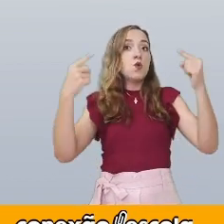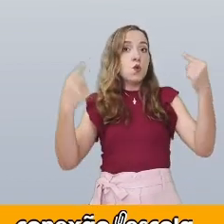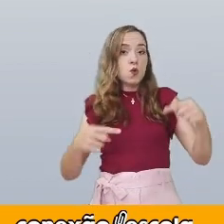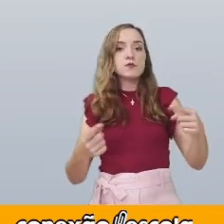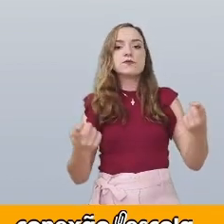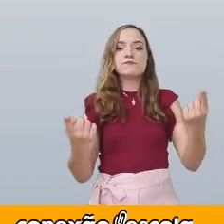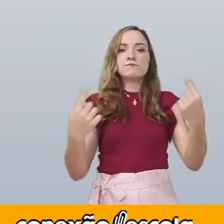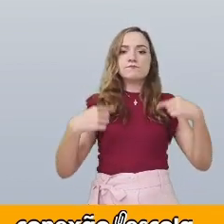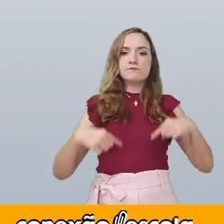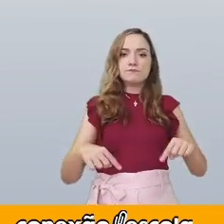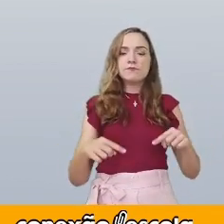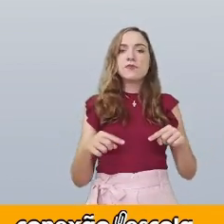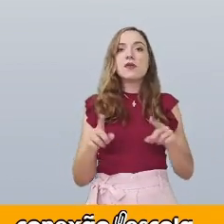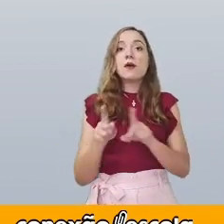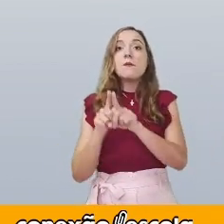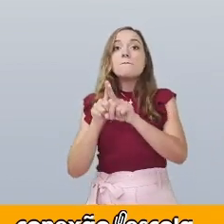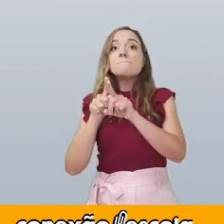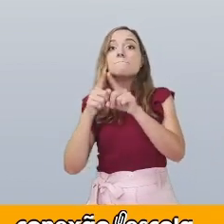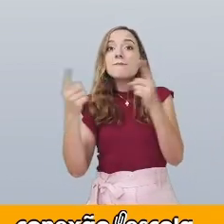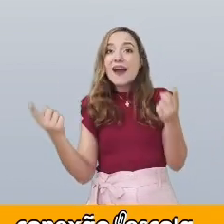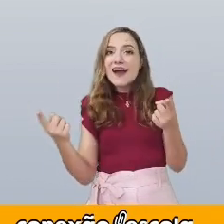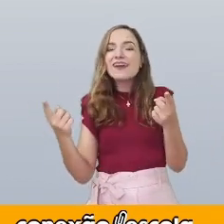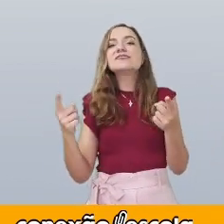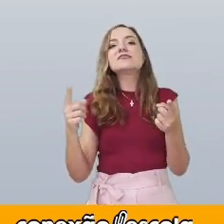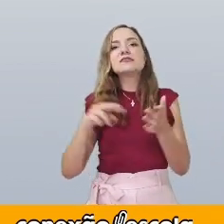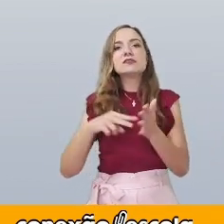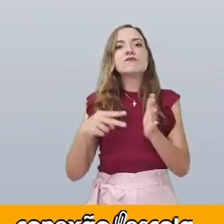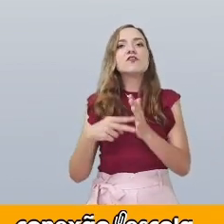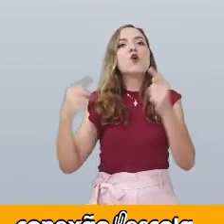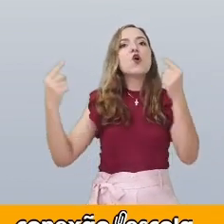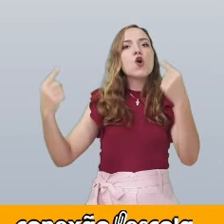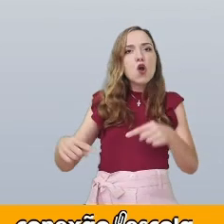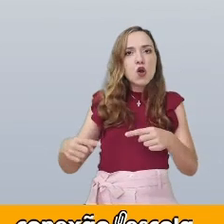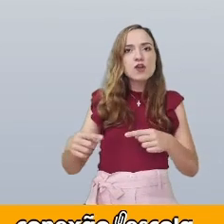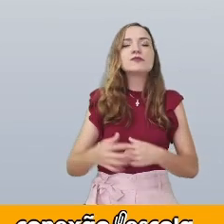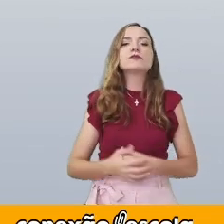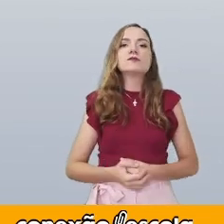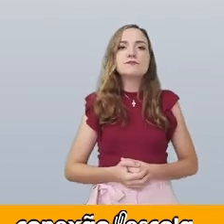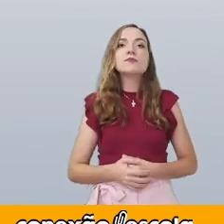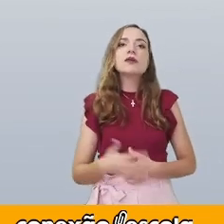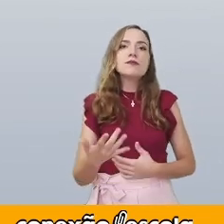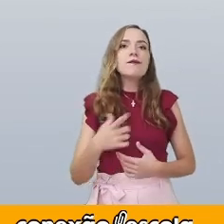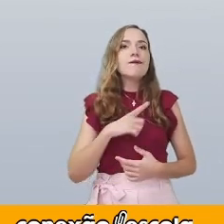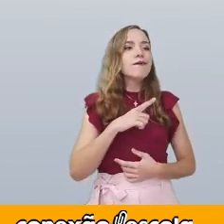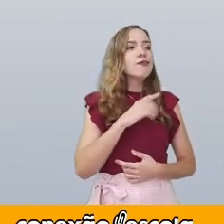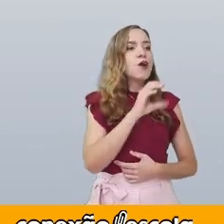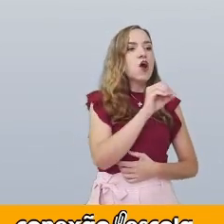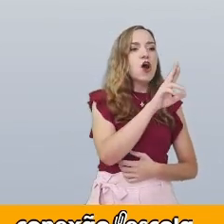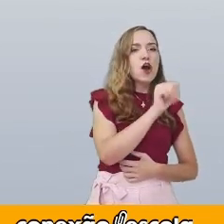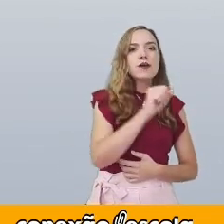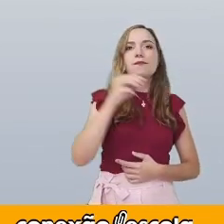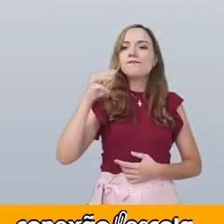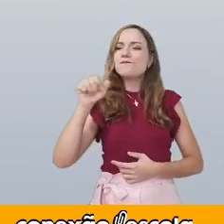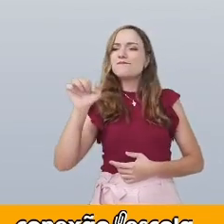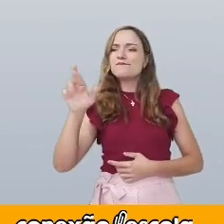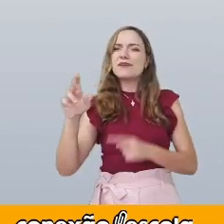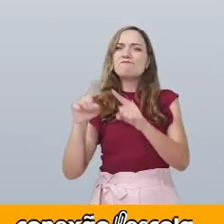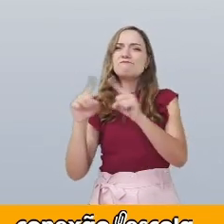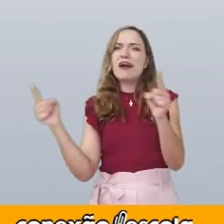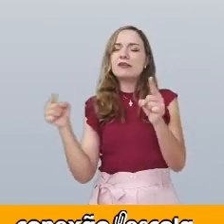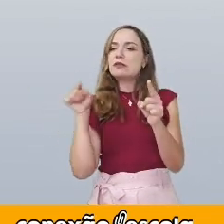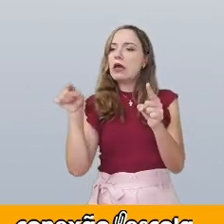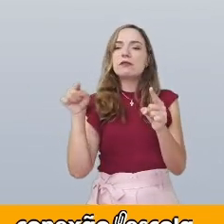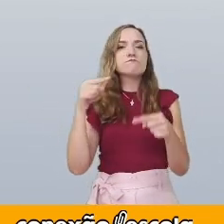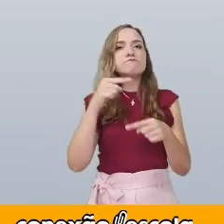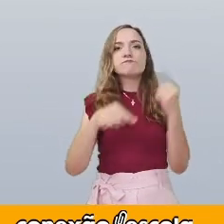termo mas traz a ideia de oposição. Portanto, são duas ideias que não estão alinhadas, que não